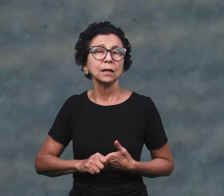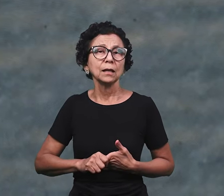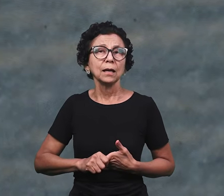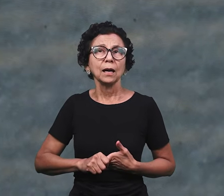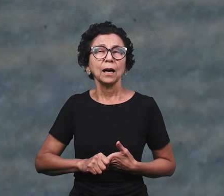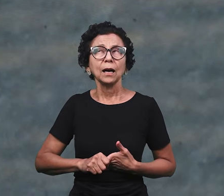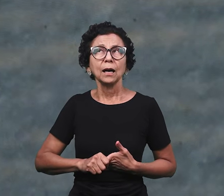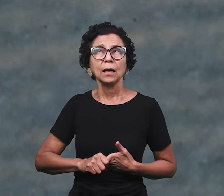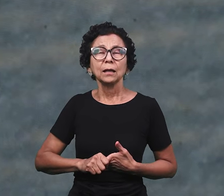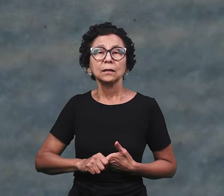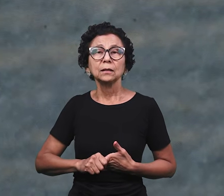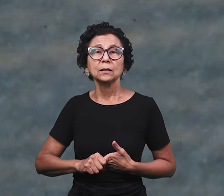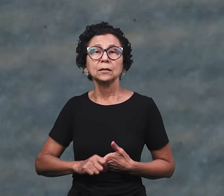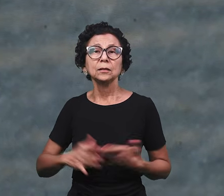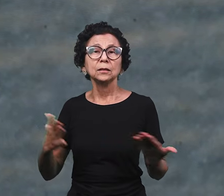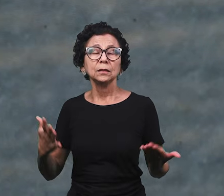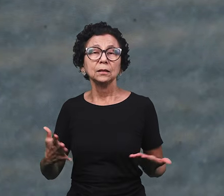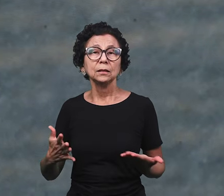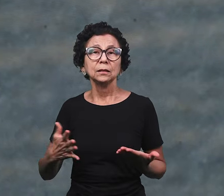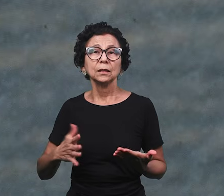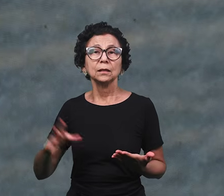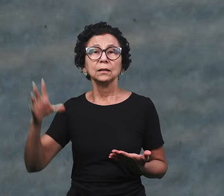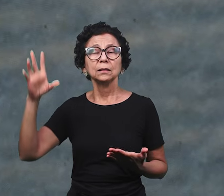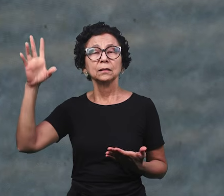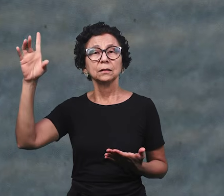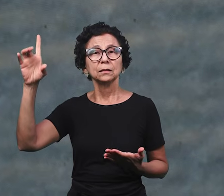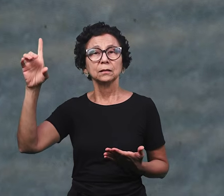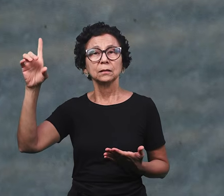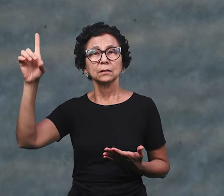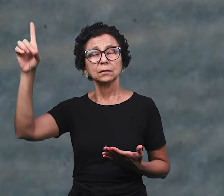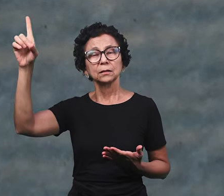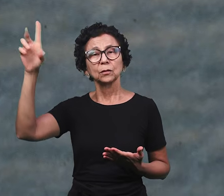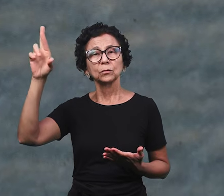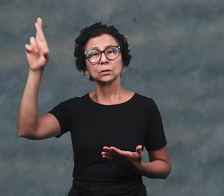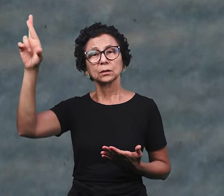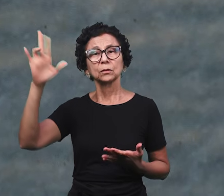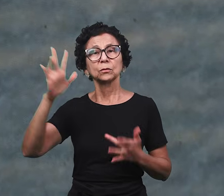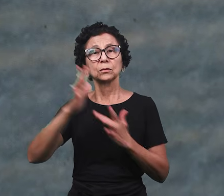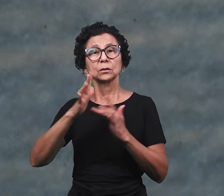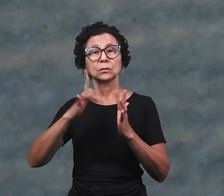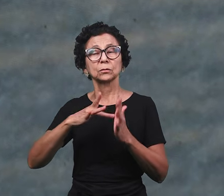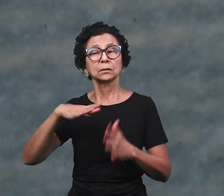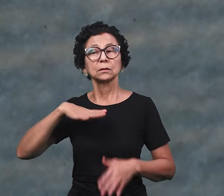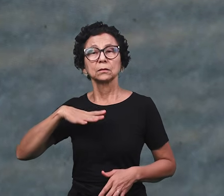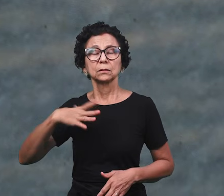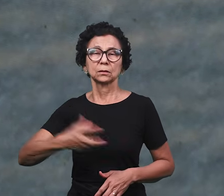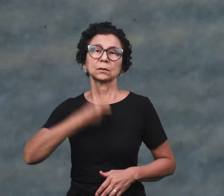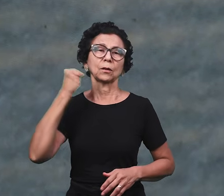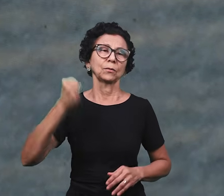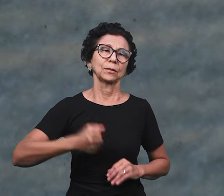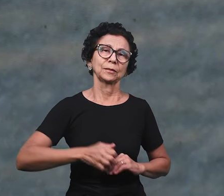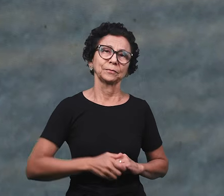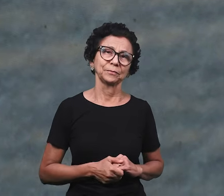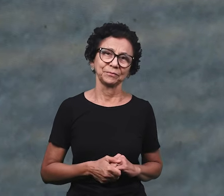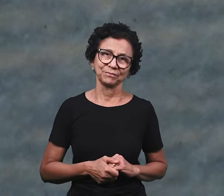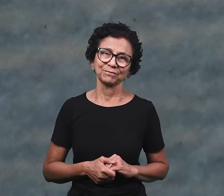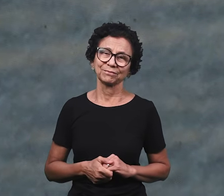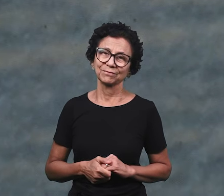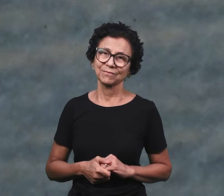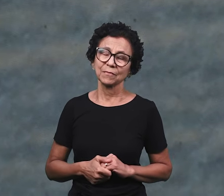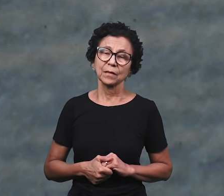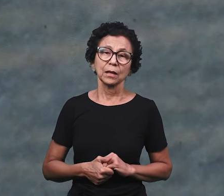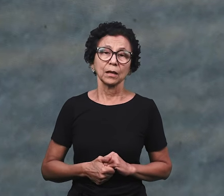te preservar e te salvou. Muito bem, é muito mais do que isso que Deus fez. Então, quando a gente entende